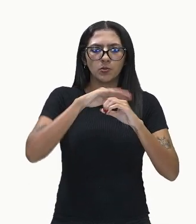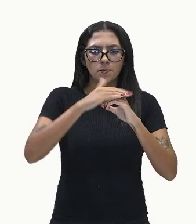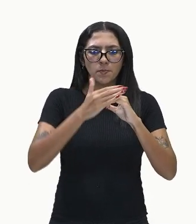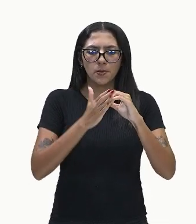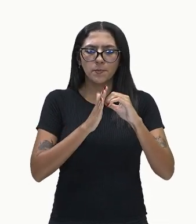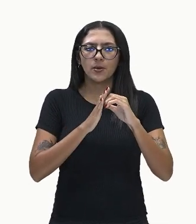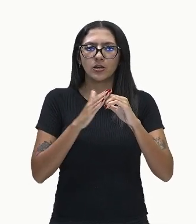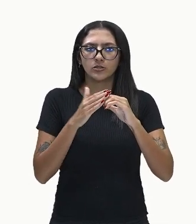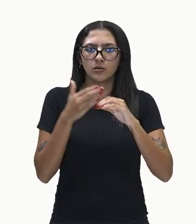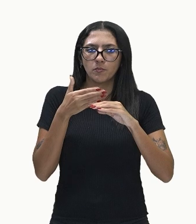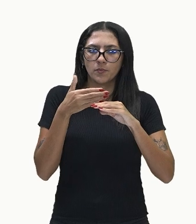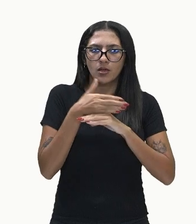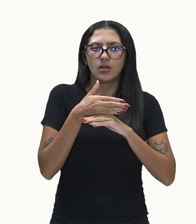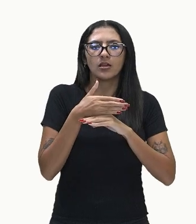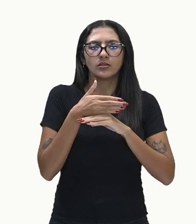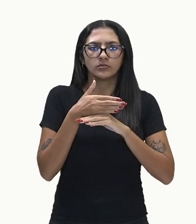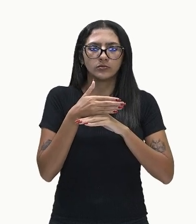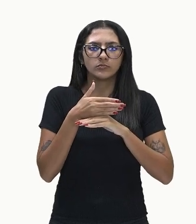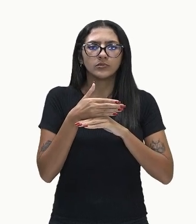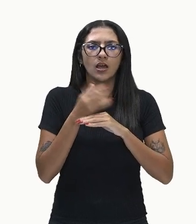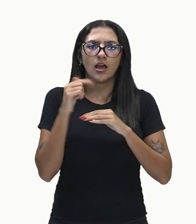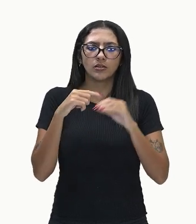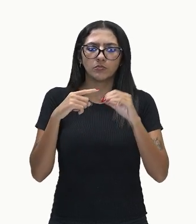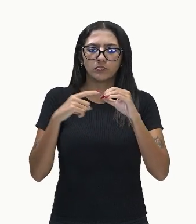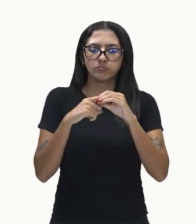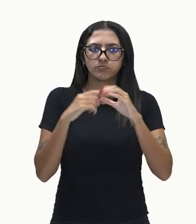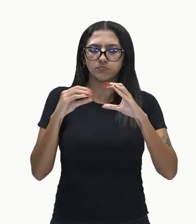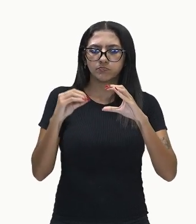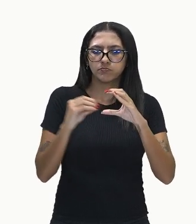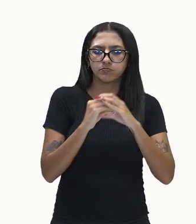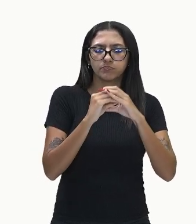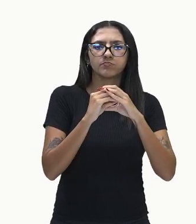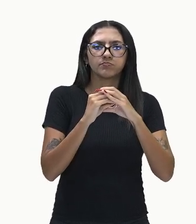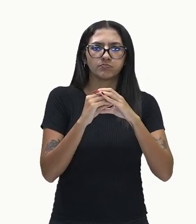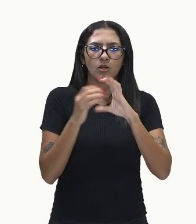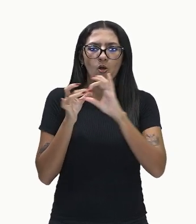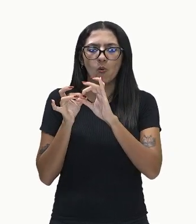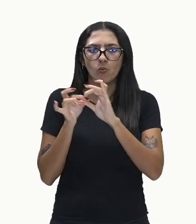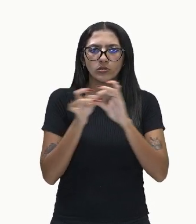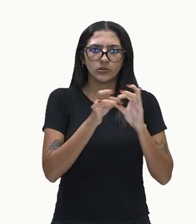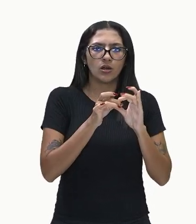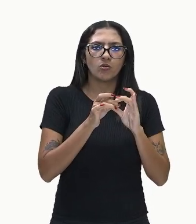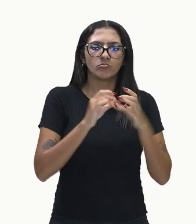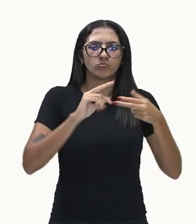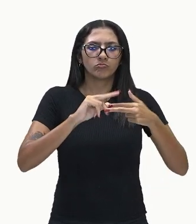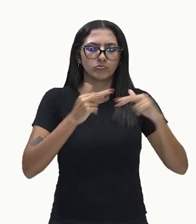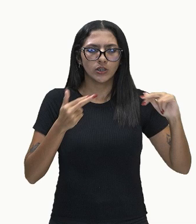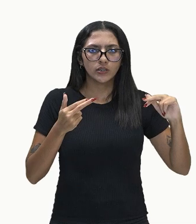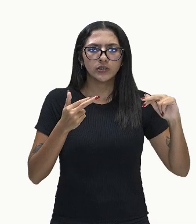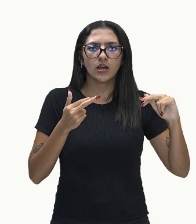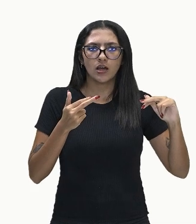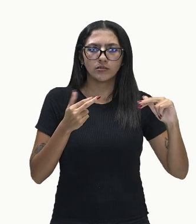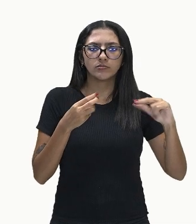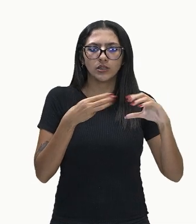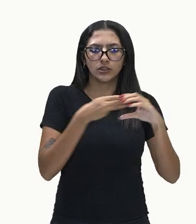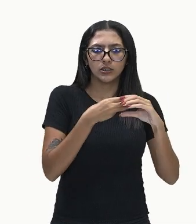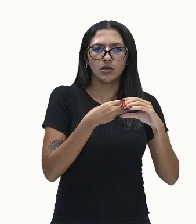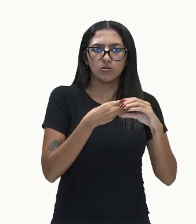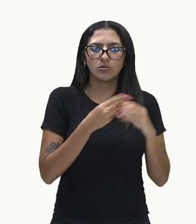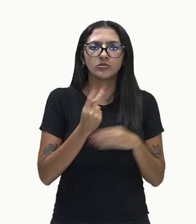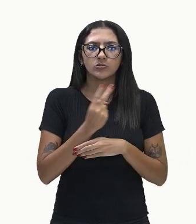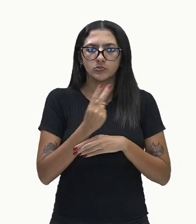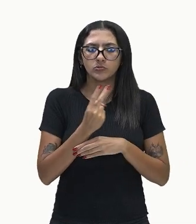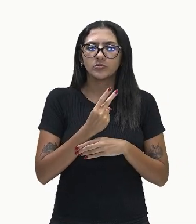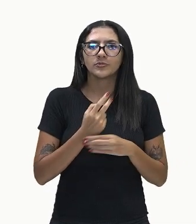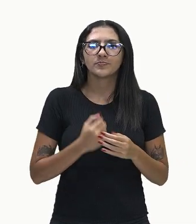membrana e ali vai ocorrer o quê? A união do material genético dessa célula,